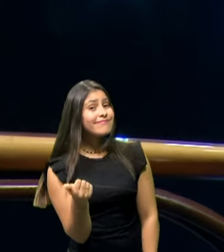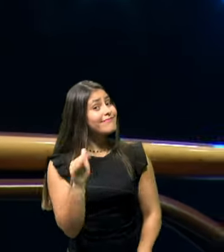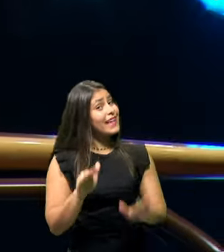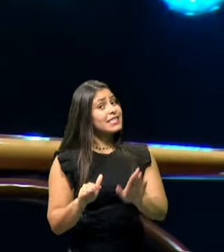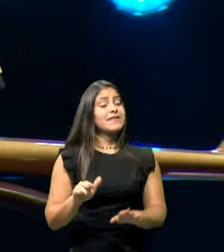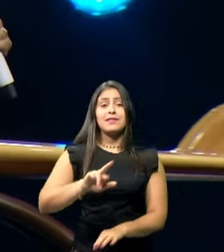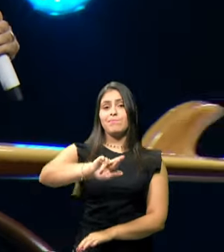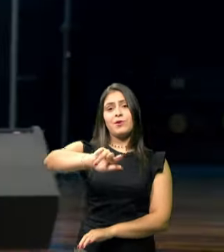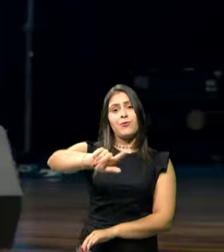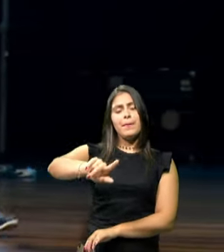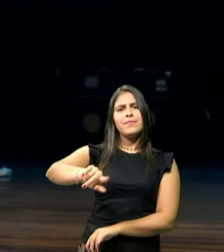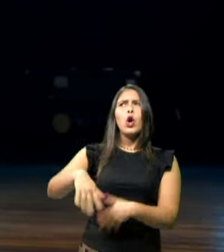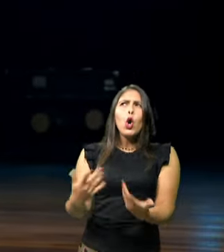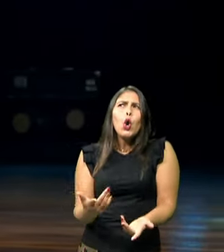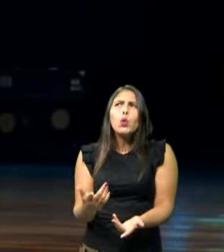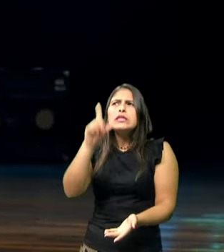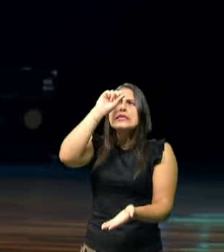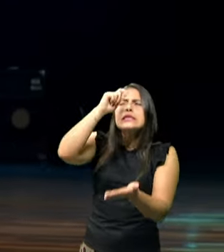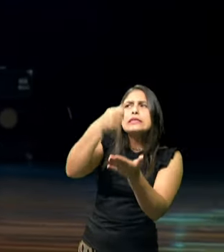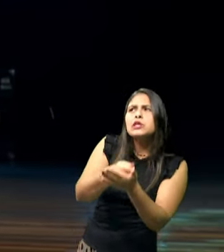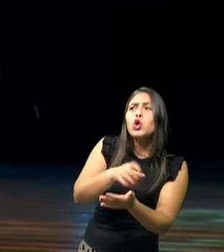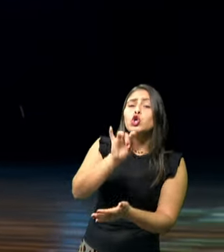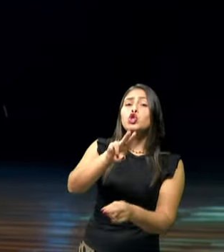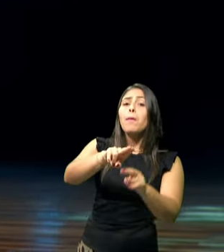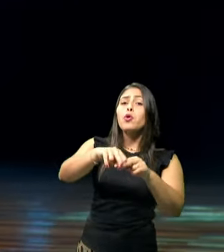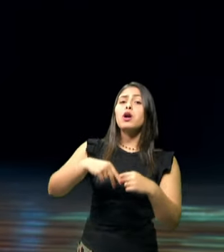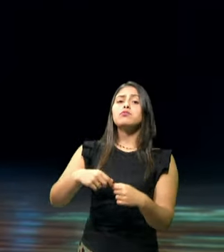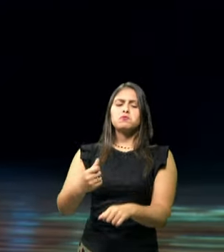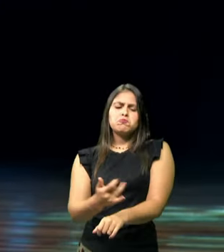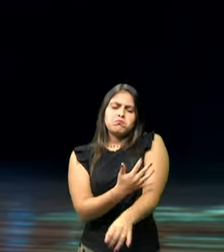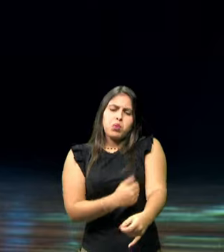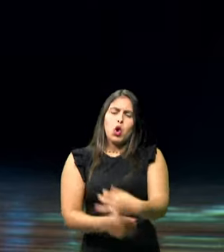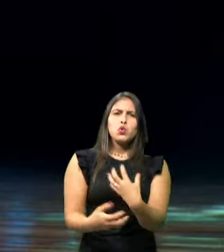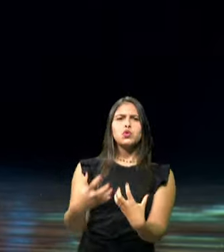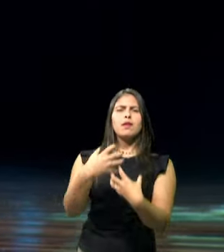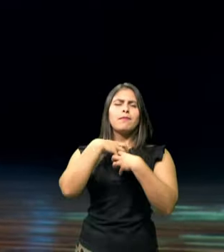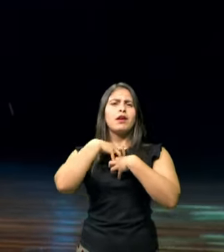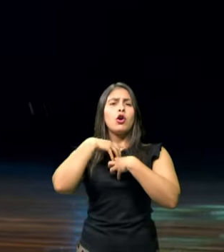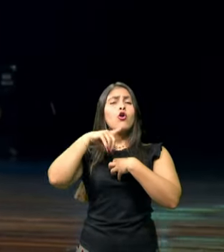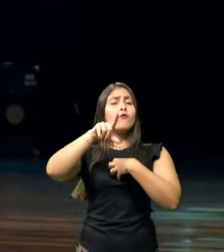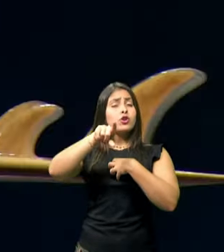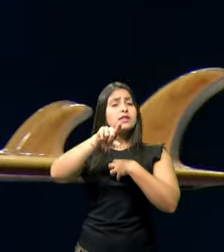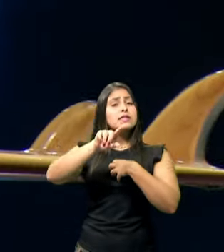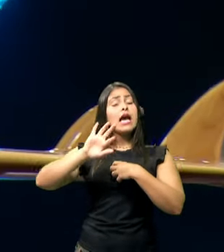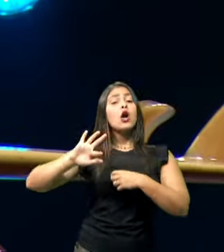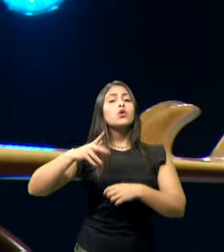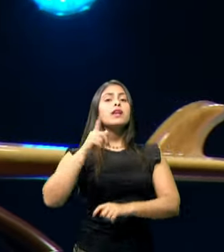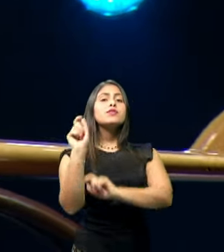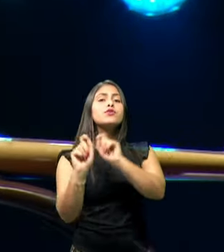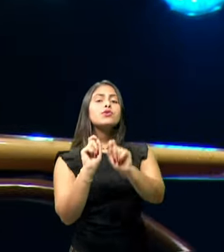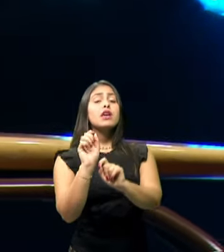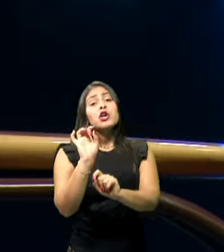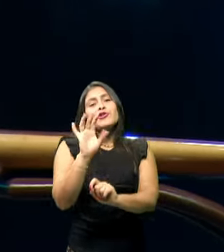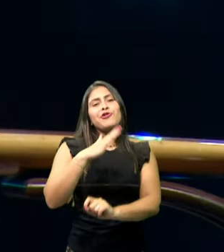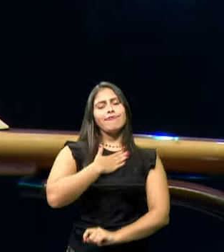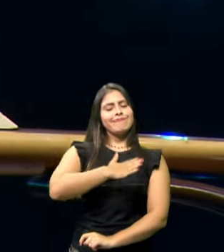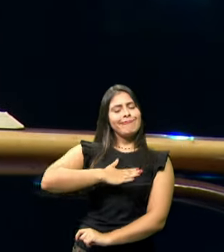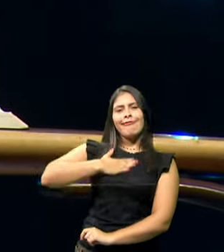Se você tomar decisões baseadas nos sentimentos, você vai tomar decisão baseada naquilo que você